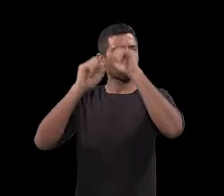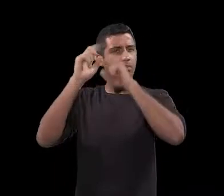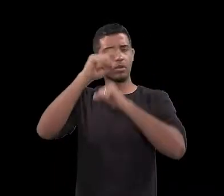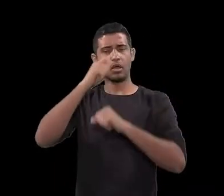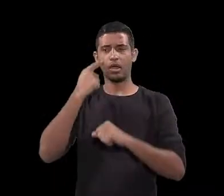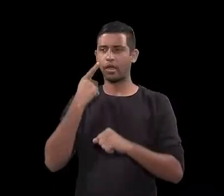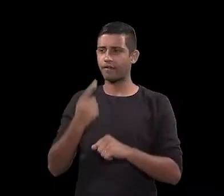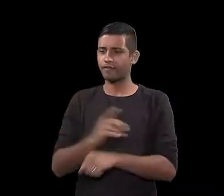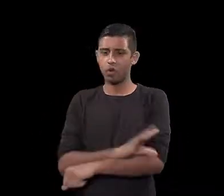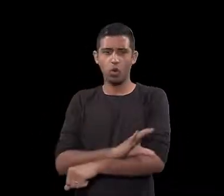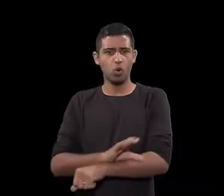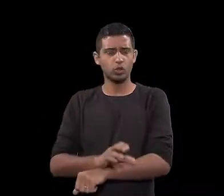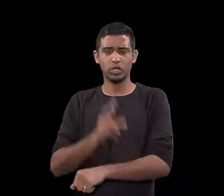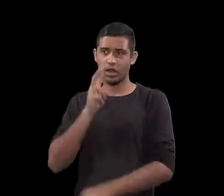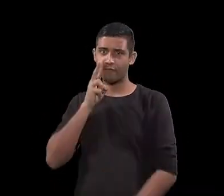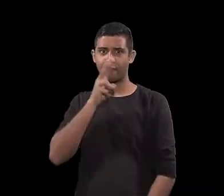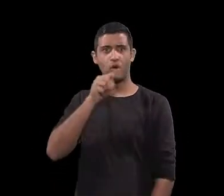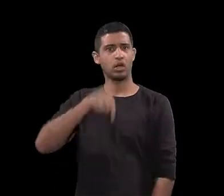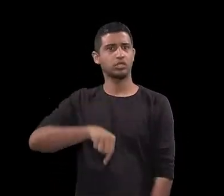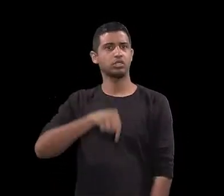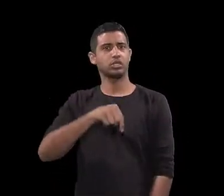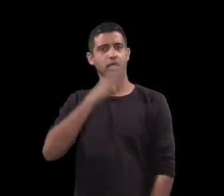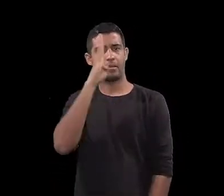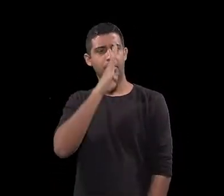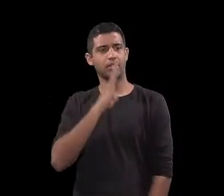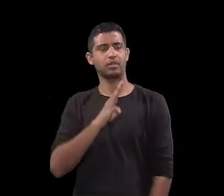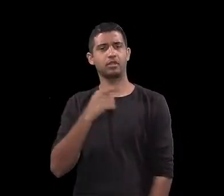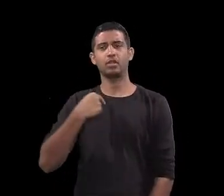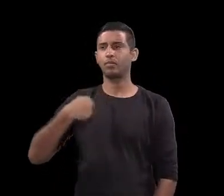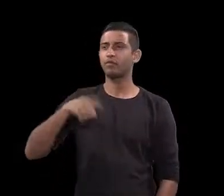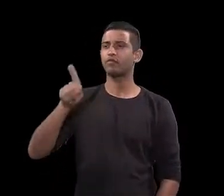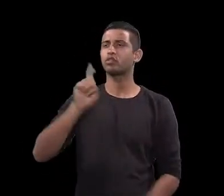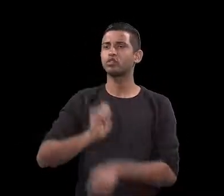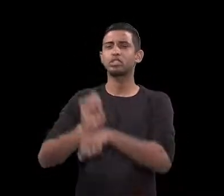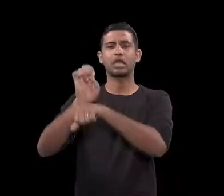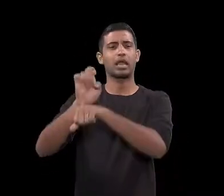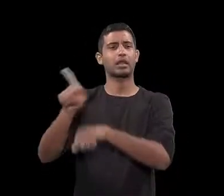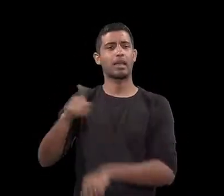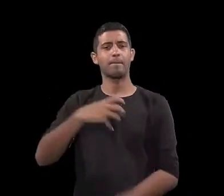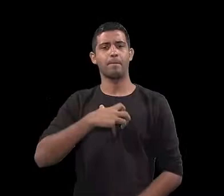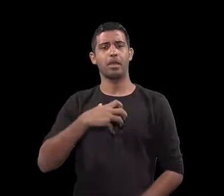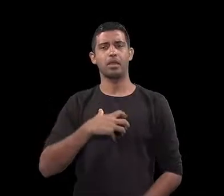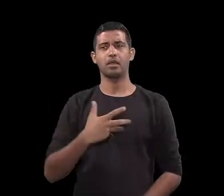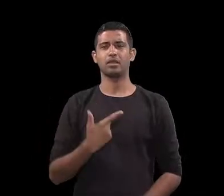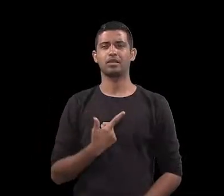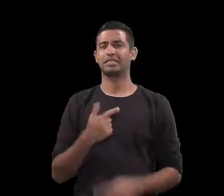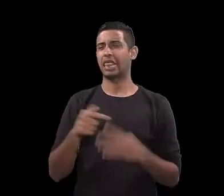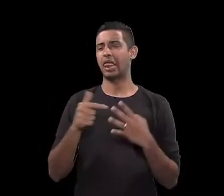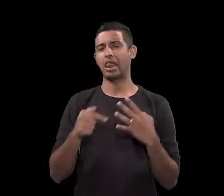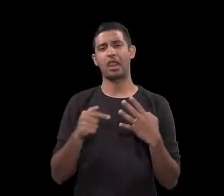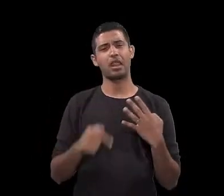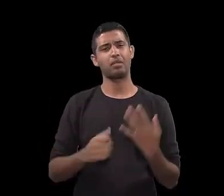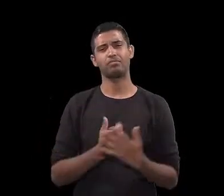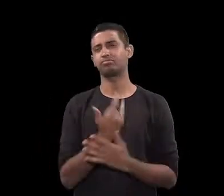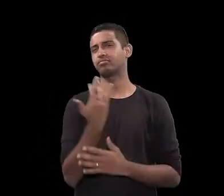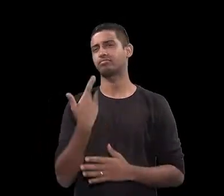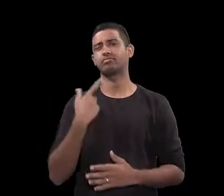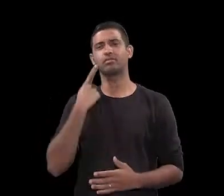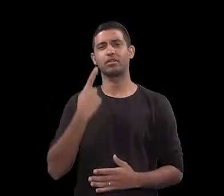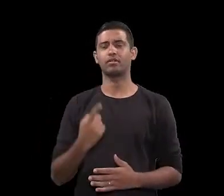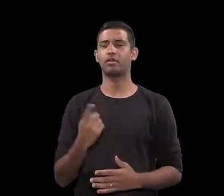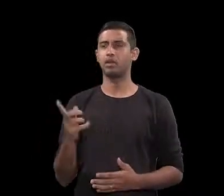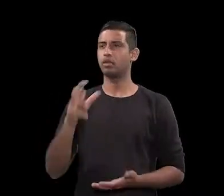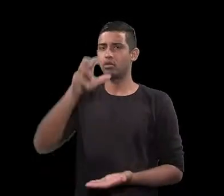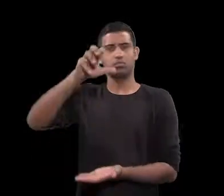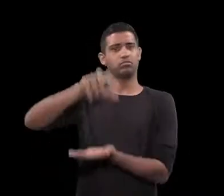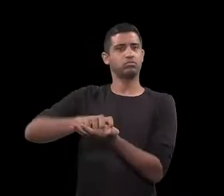também o forte impacto da cultura afro no Brasil. Fui até Bahia, fiquei várias semanas lá em Bahia, e claro,